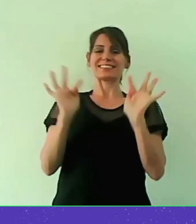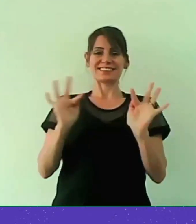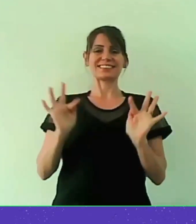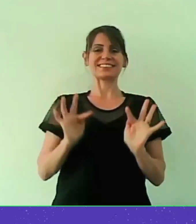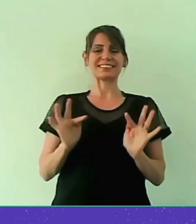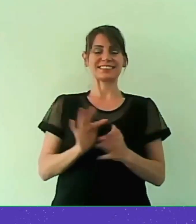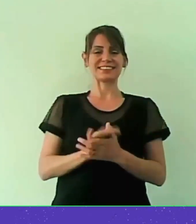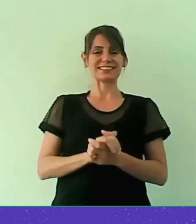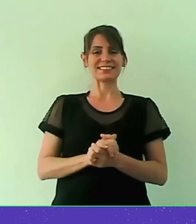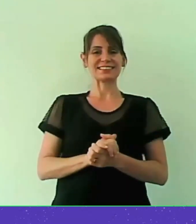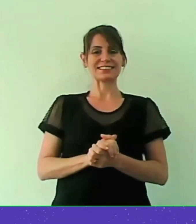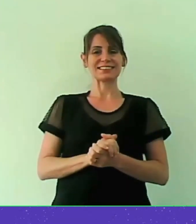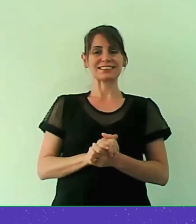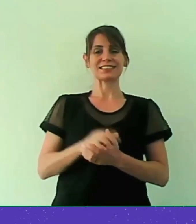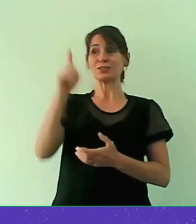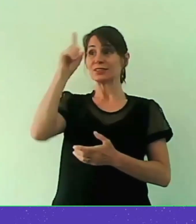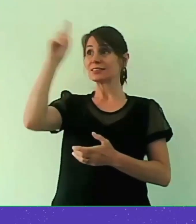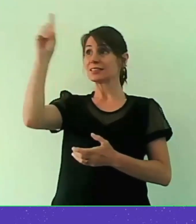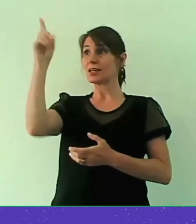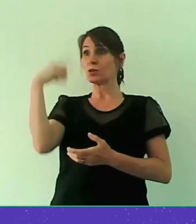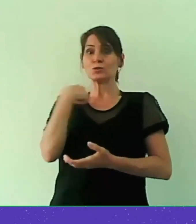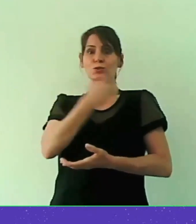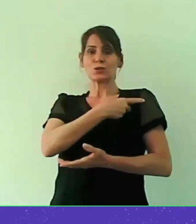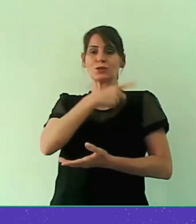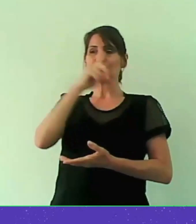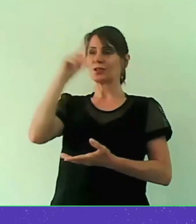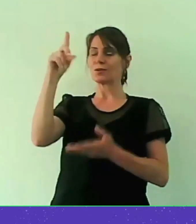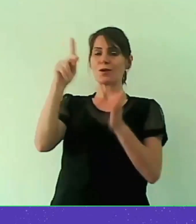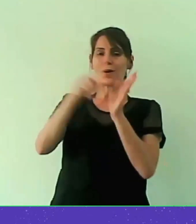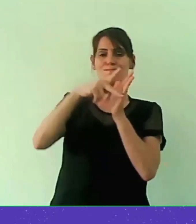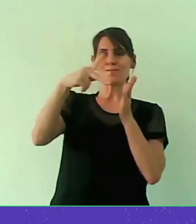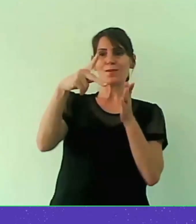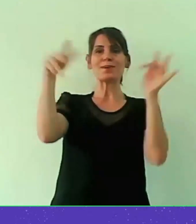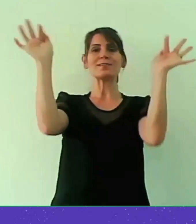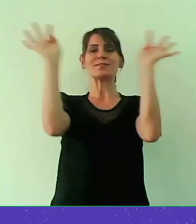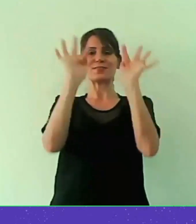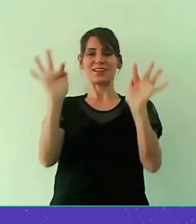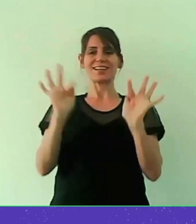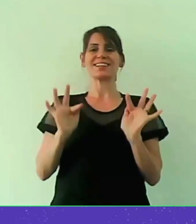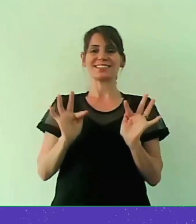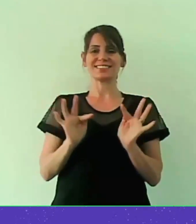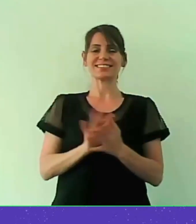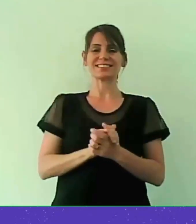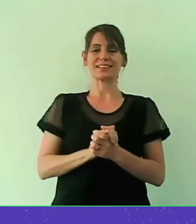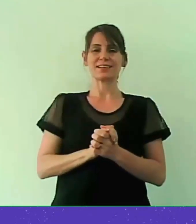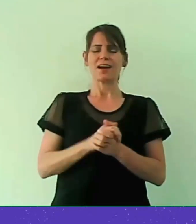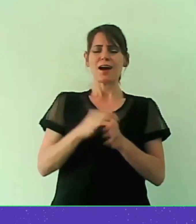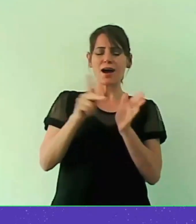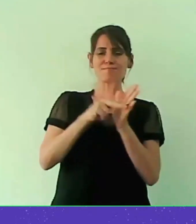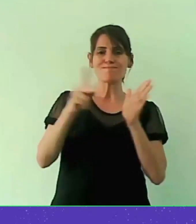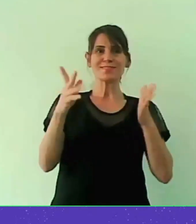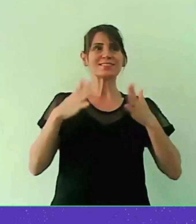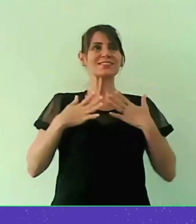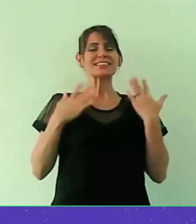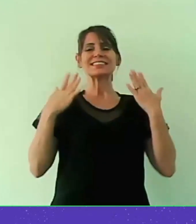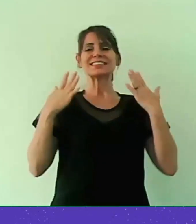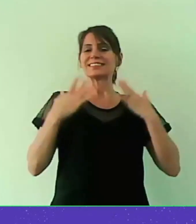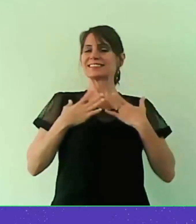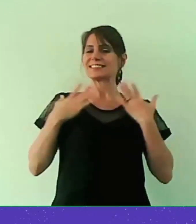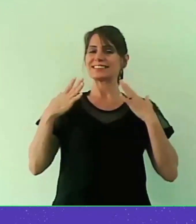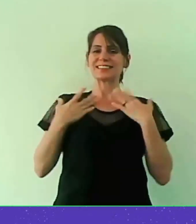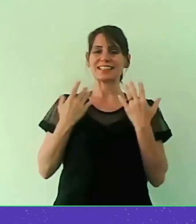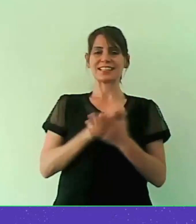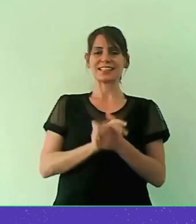Nosso Deus é um Deus que é a própria felicidade, a própria alegria.